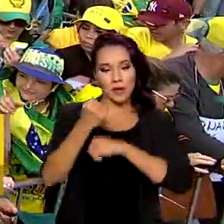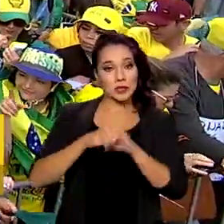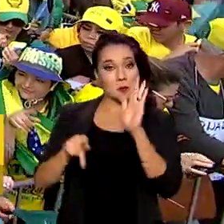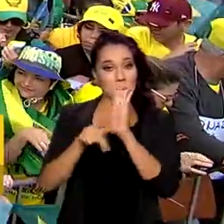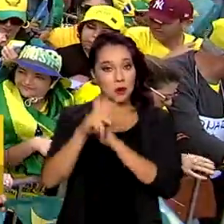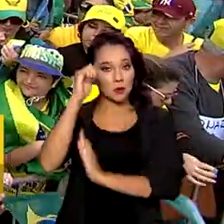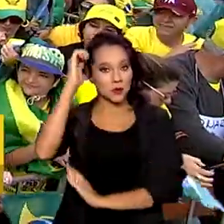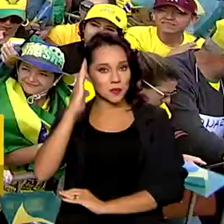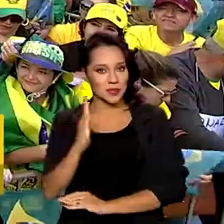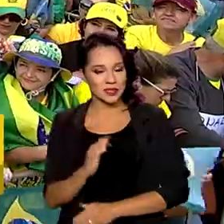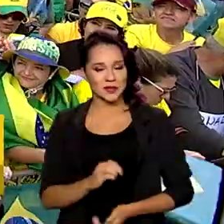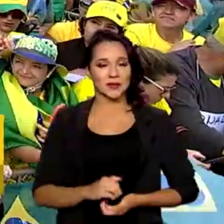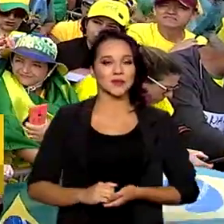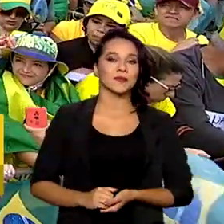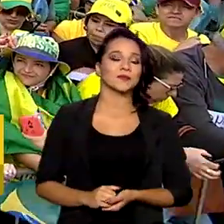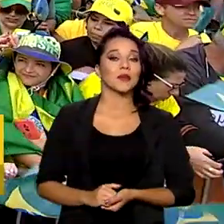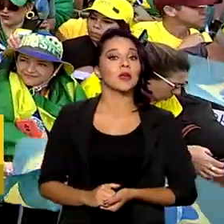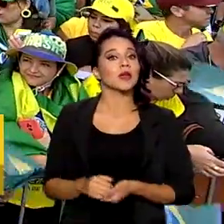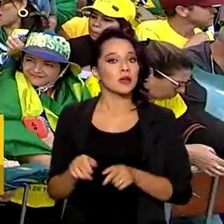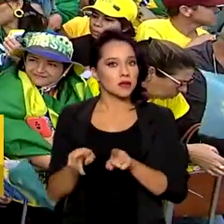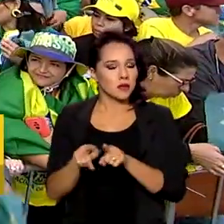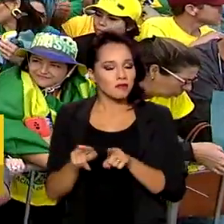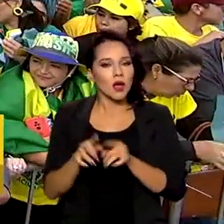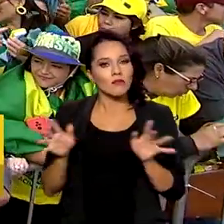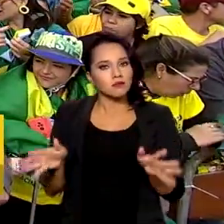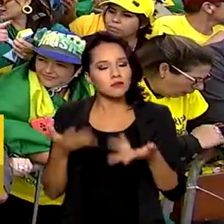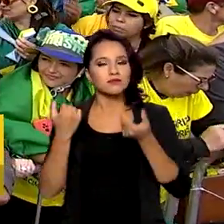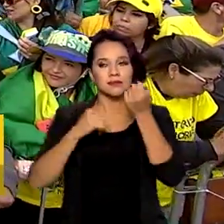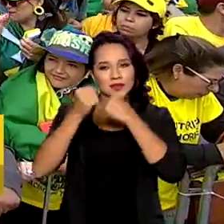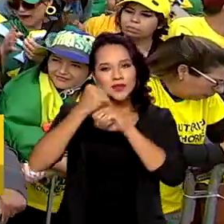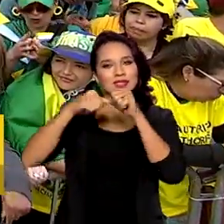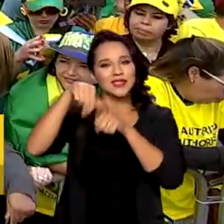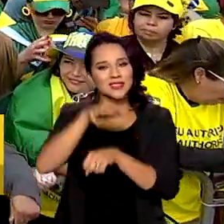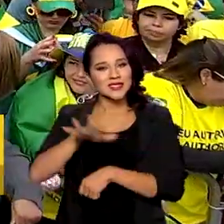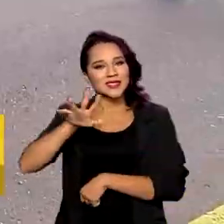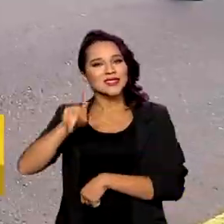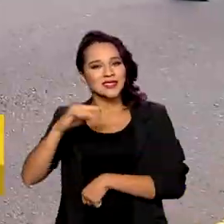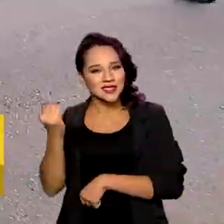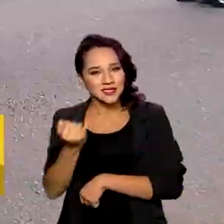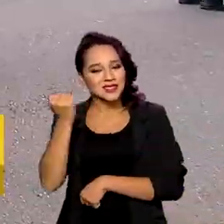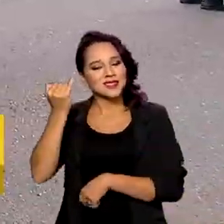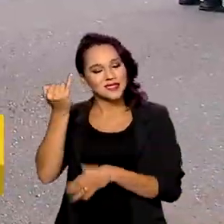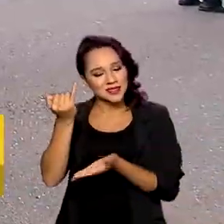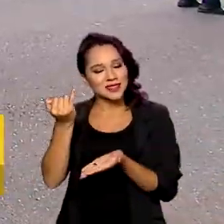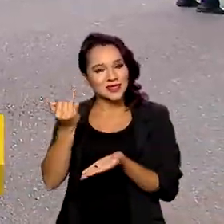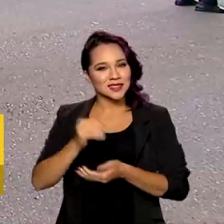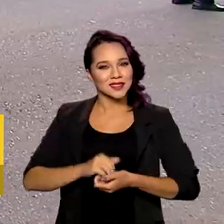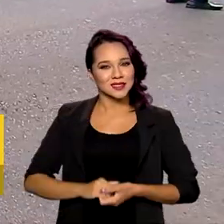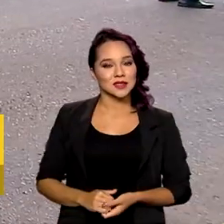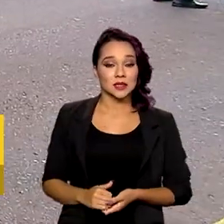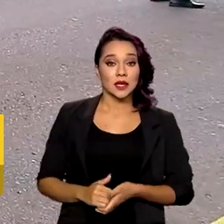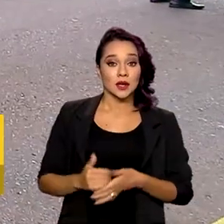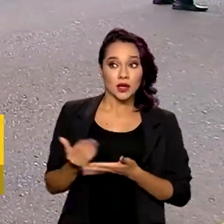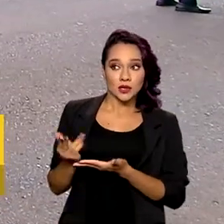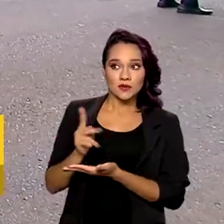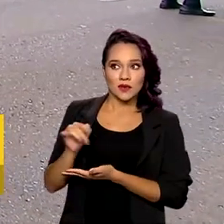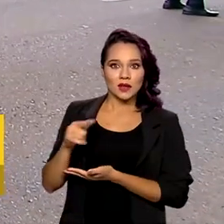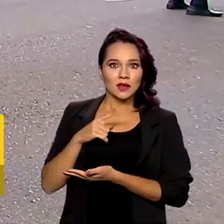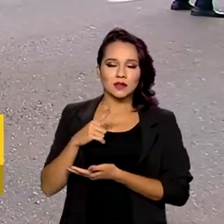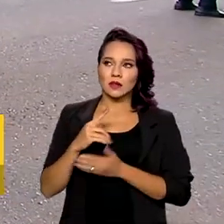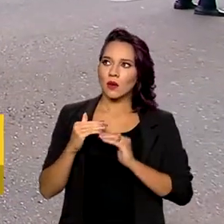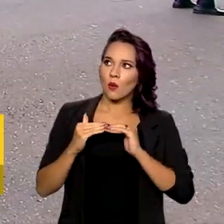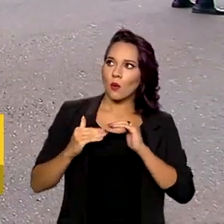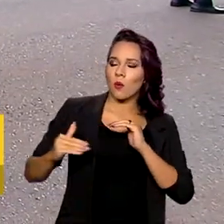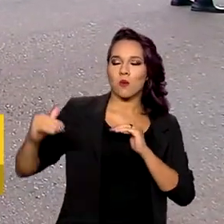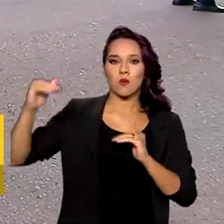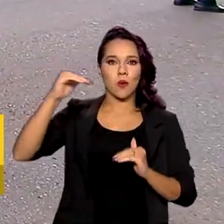nacional, que também fomenta a indústria nacional, isso é muito importante, né? E isso daí vai dar um salto,